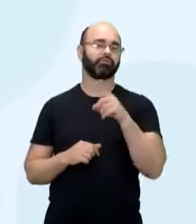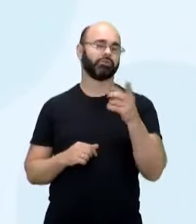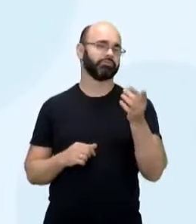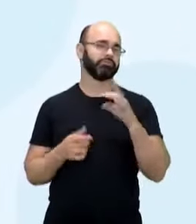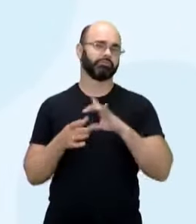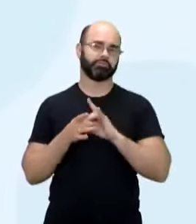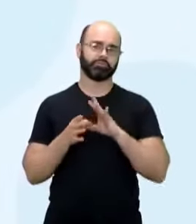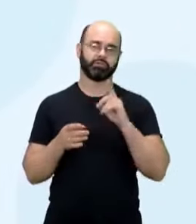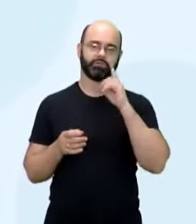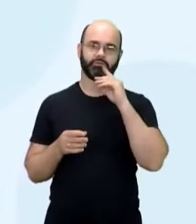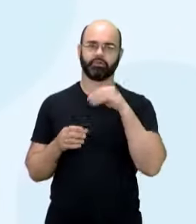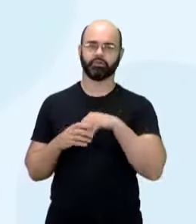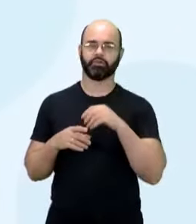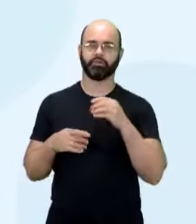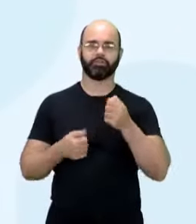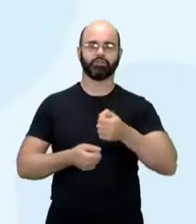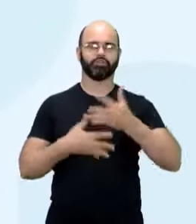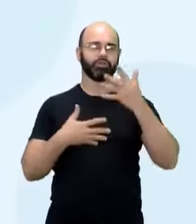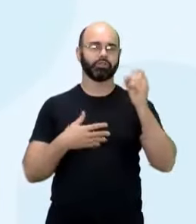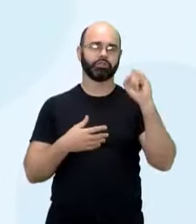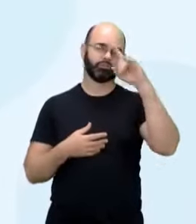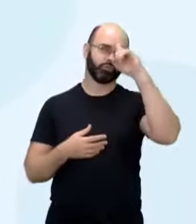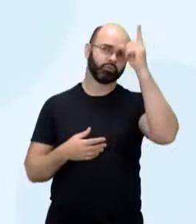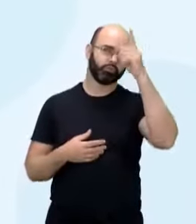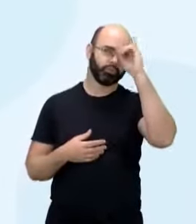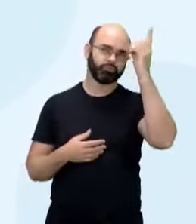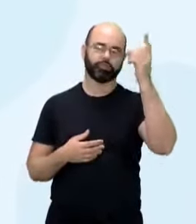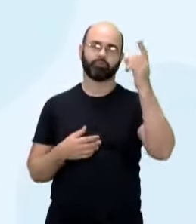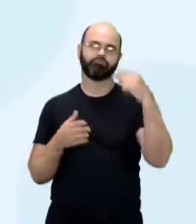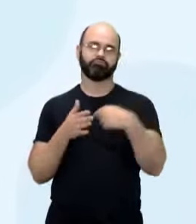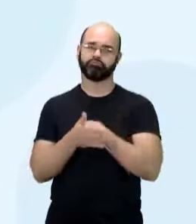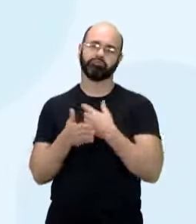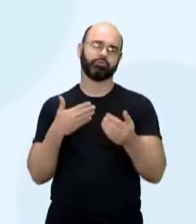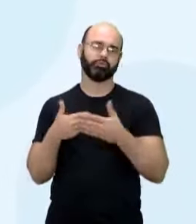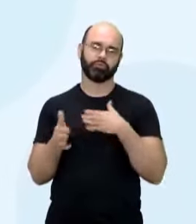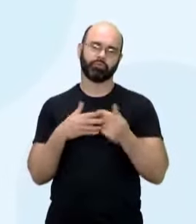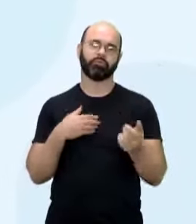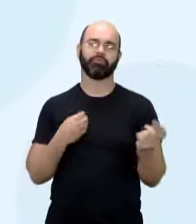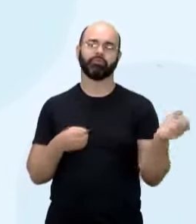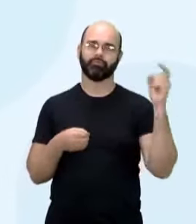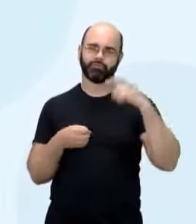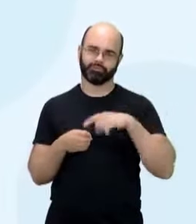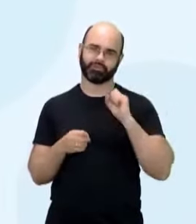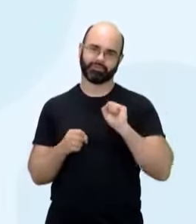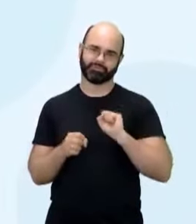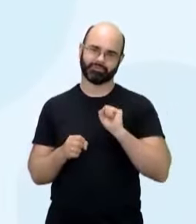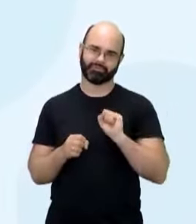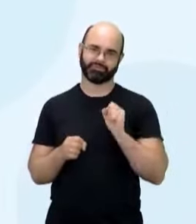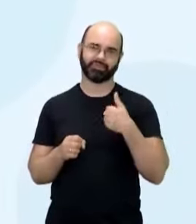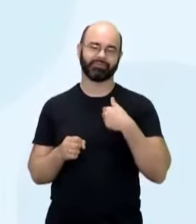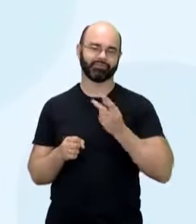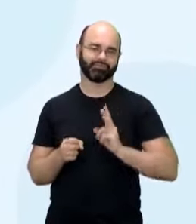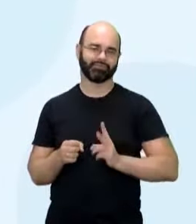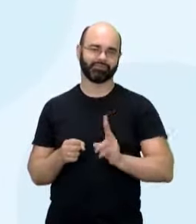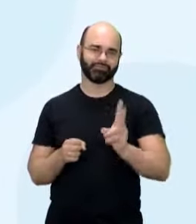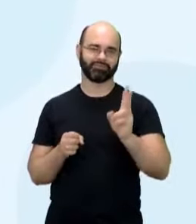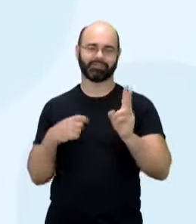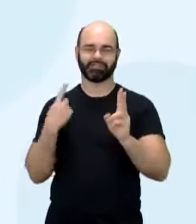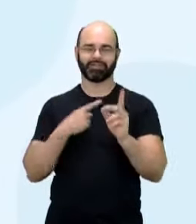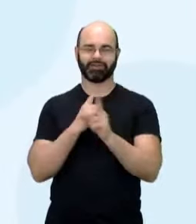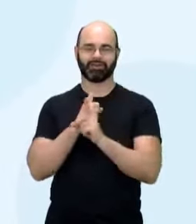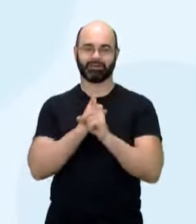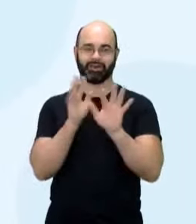consideração do que tem aí no chat, de alguma dúvida, alguma questão, e aí eu volto para cá, para que eu possa dar o andamento final desse